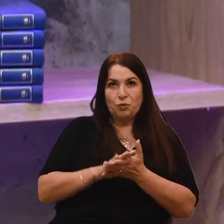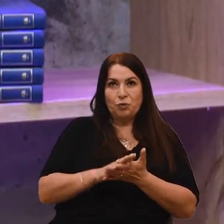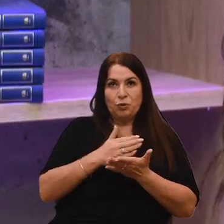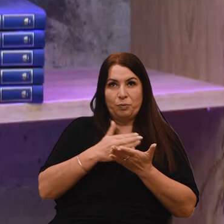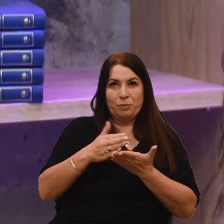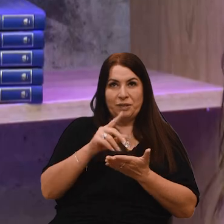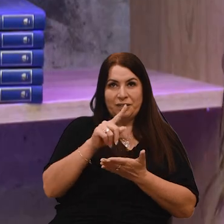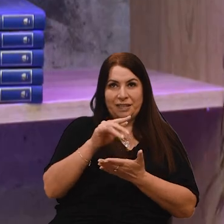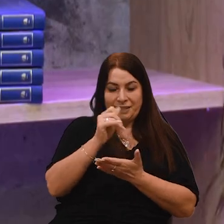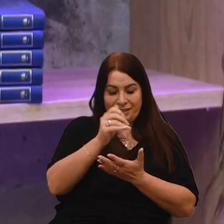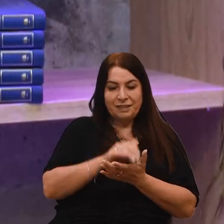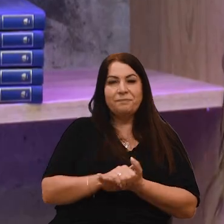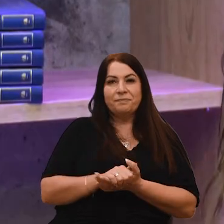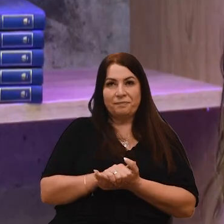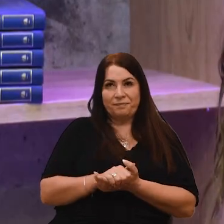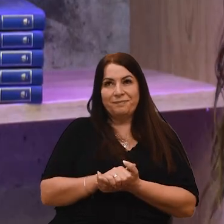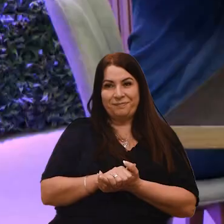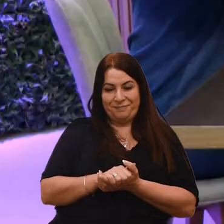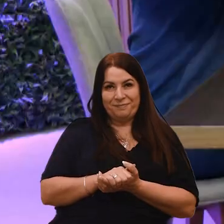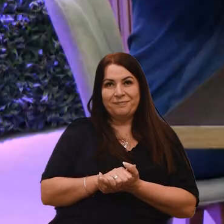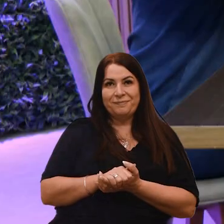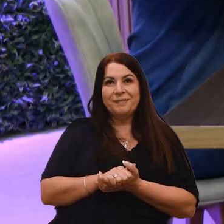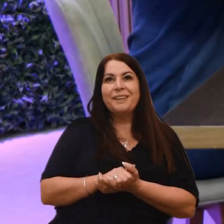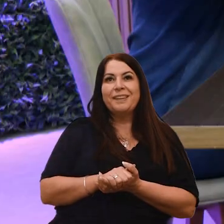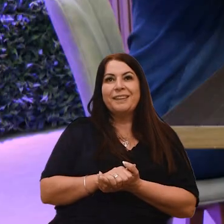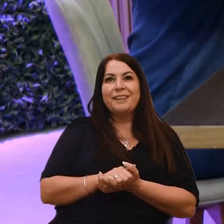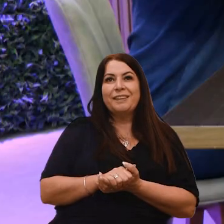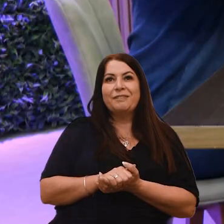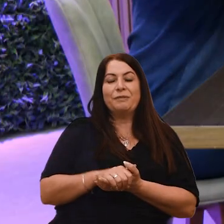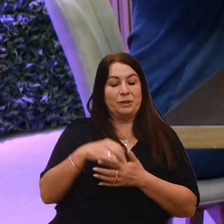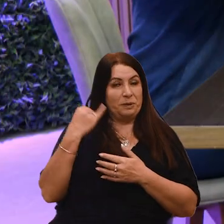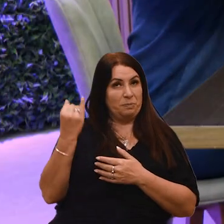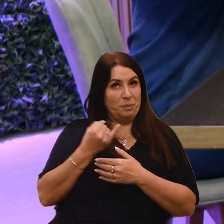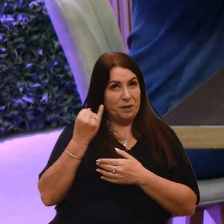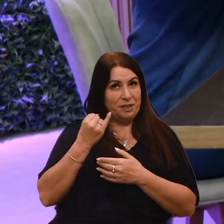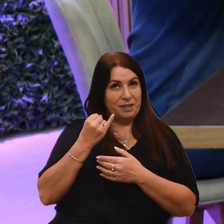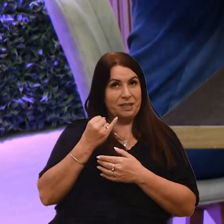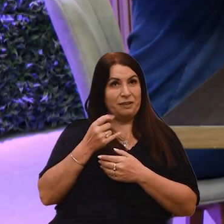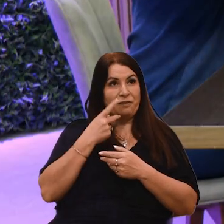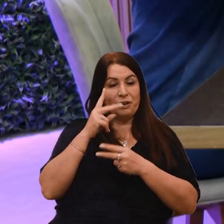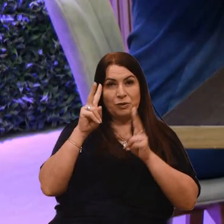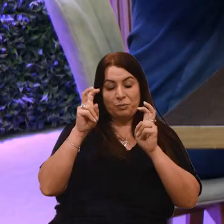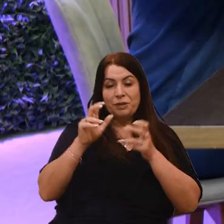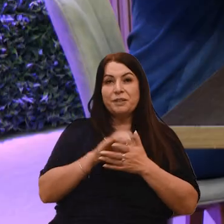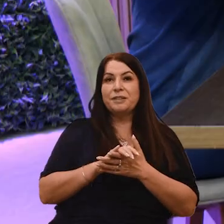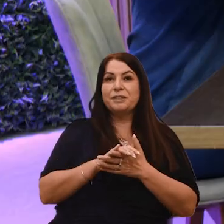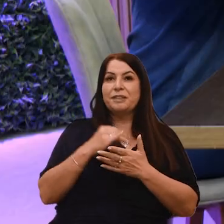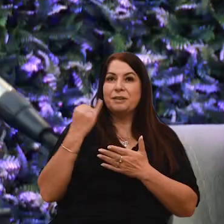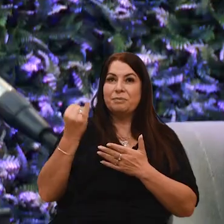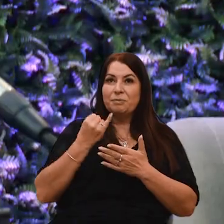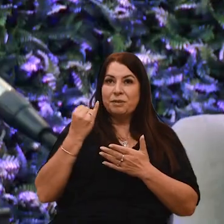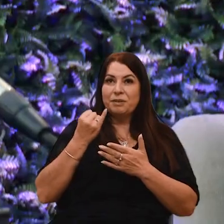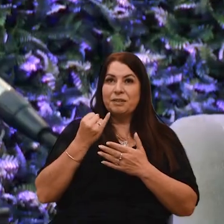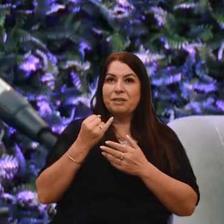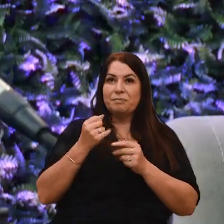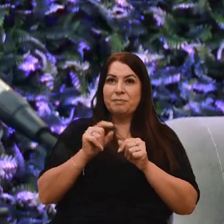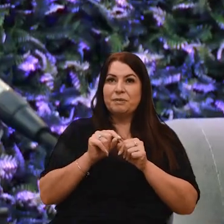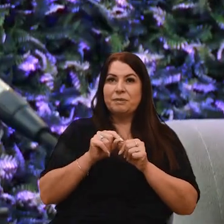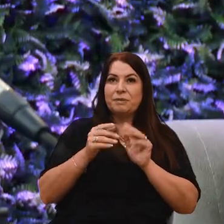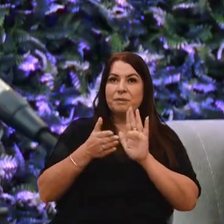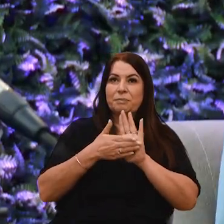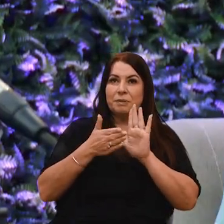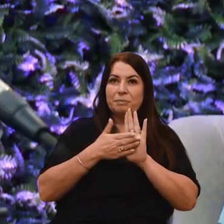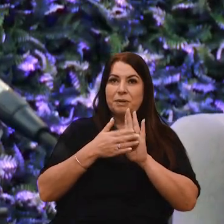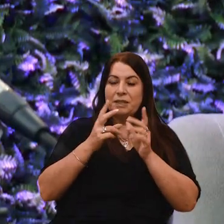Começo contigo, Zara. Ai. Foi super importante debater sobre isso, é muito importante levantar essa pauta